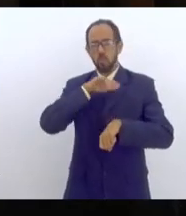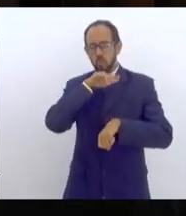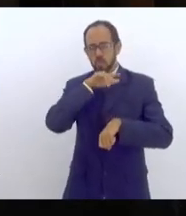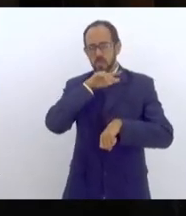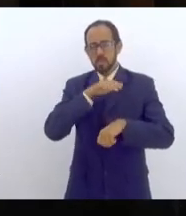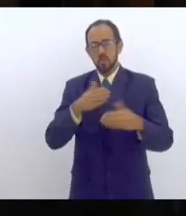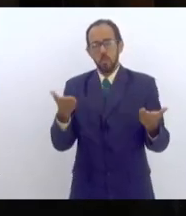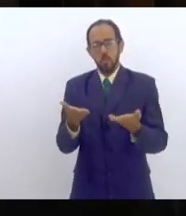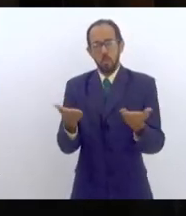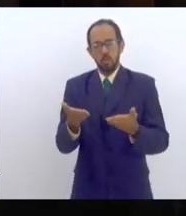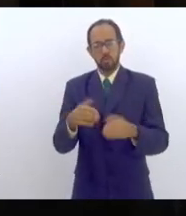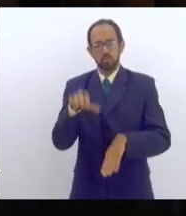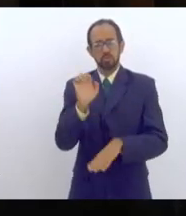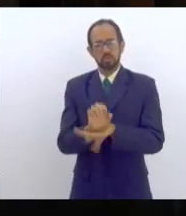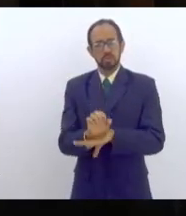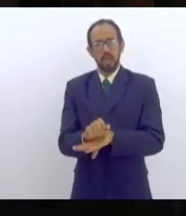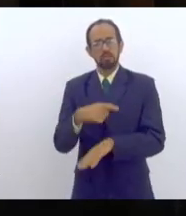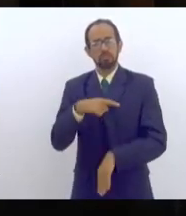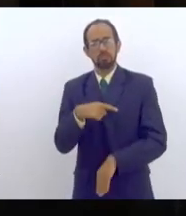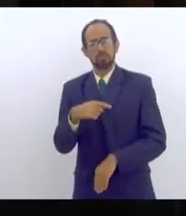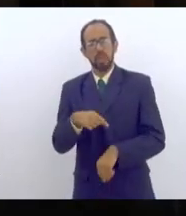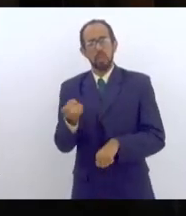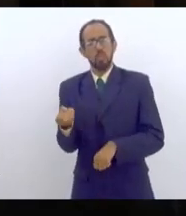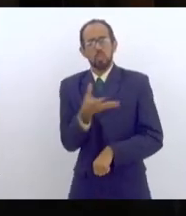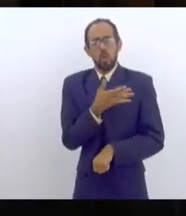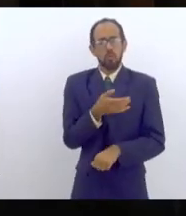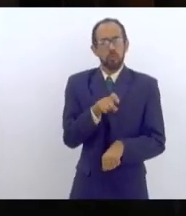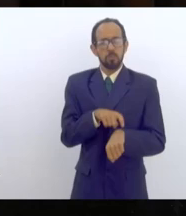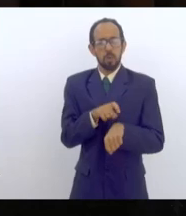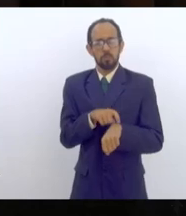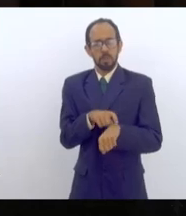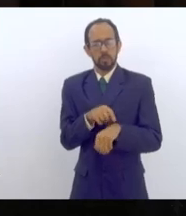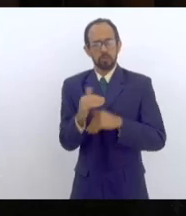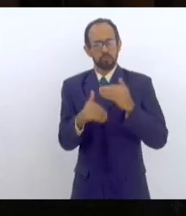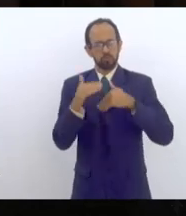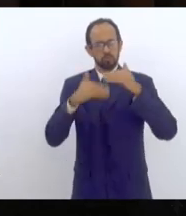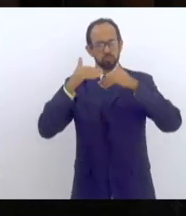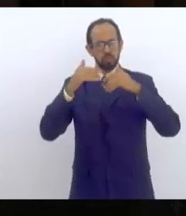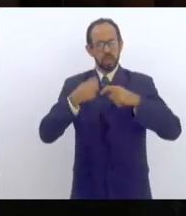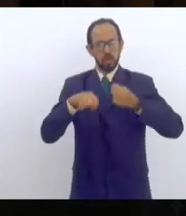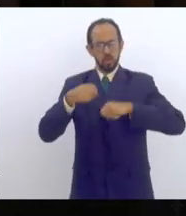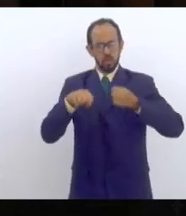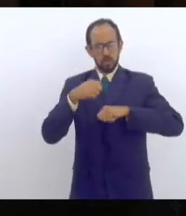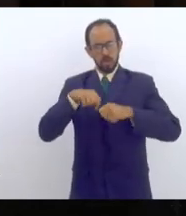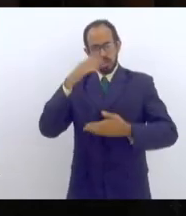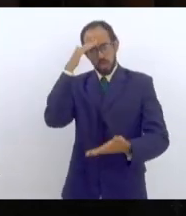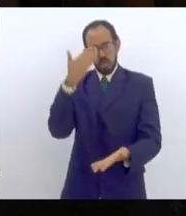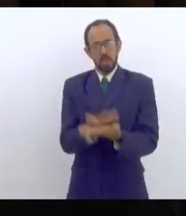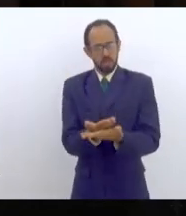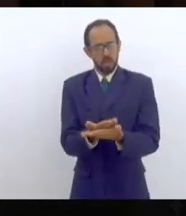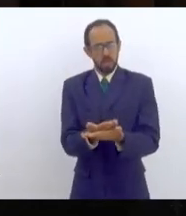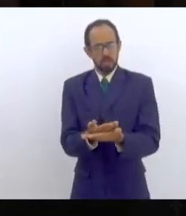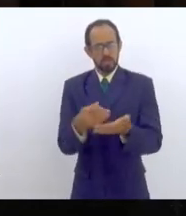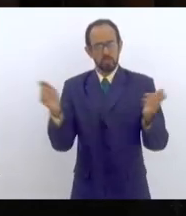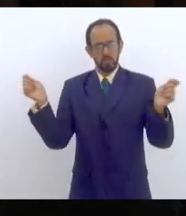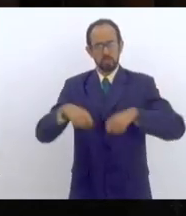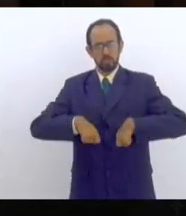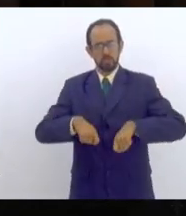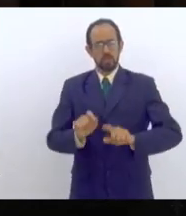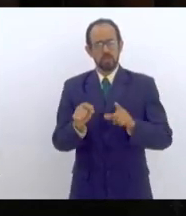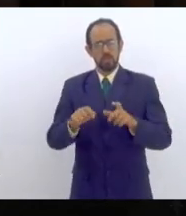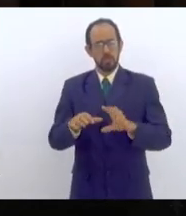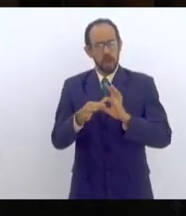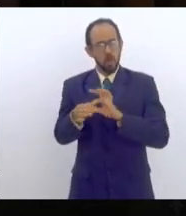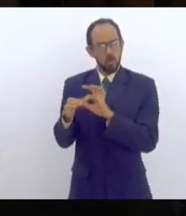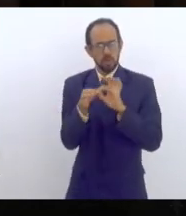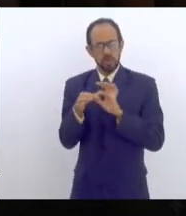Estado do Rio de Janeiro vive um novo momento de crescimento econômico e credibilidade. Isso só foi possível pela união de forças entre